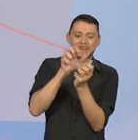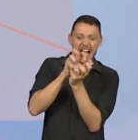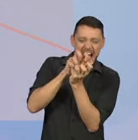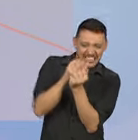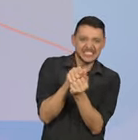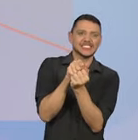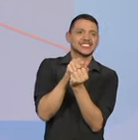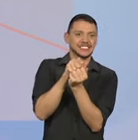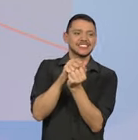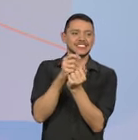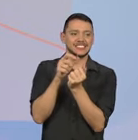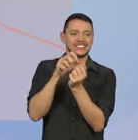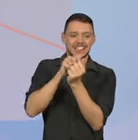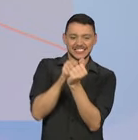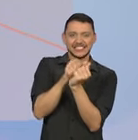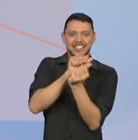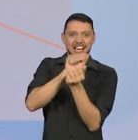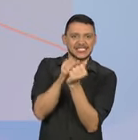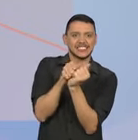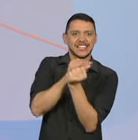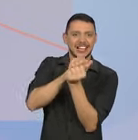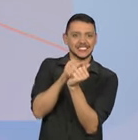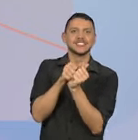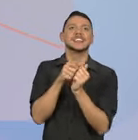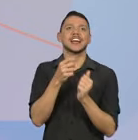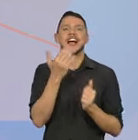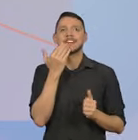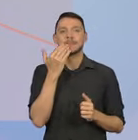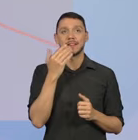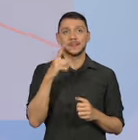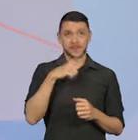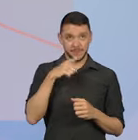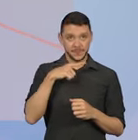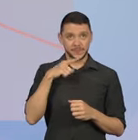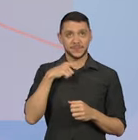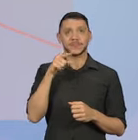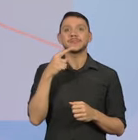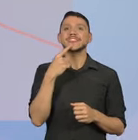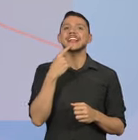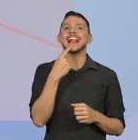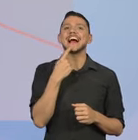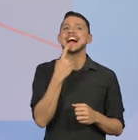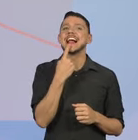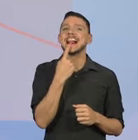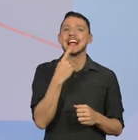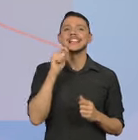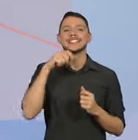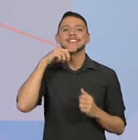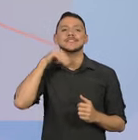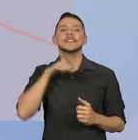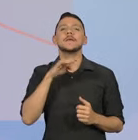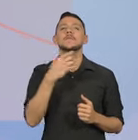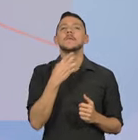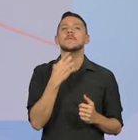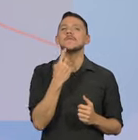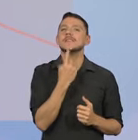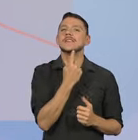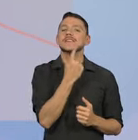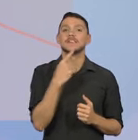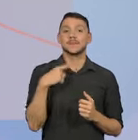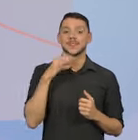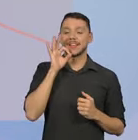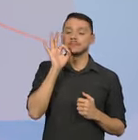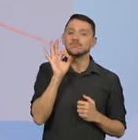interessante. Logo nessas partes aqui da boca, ó, pode passar a língua para você ver. Embaixo da gengiva, você tem as glândulas salivares. Você tem